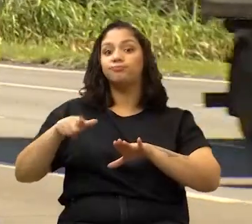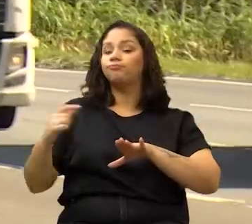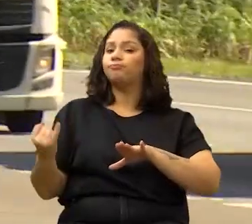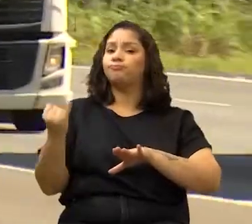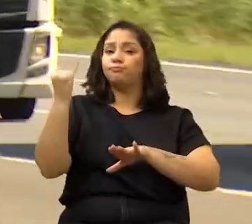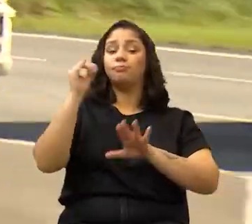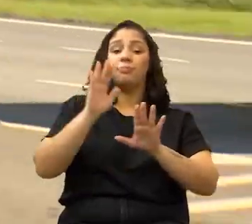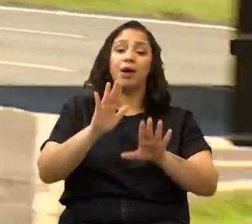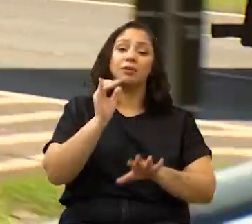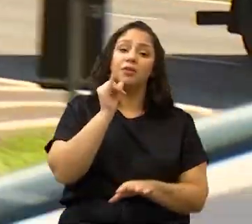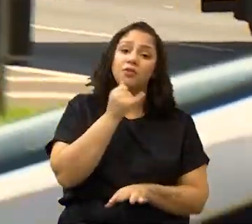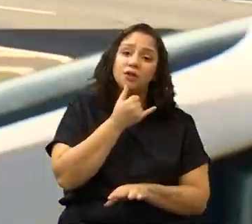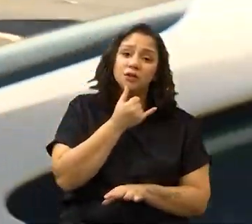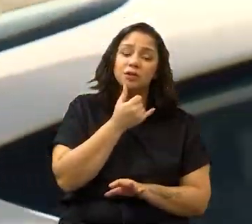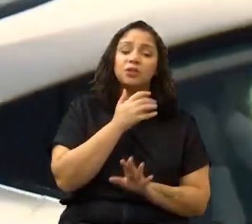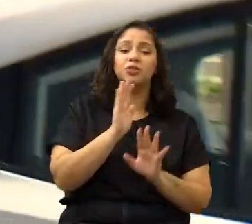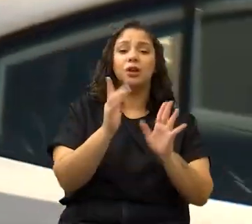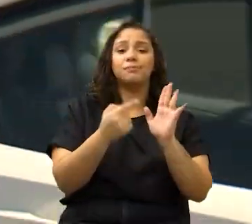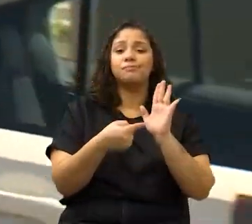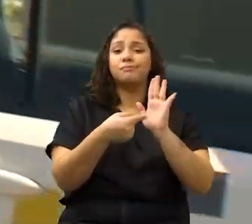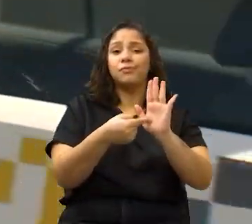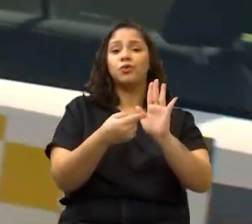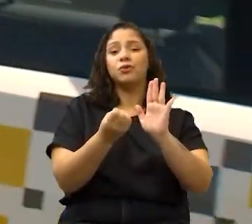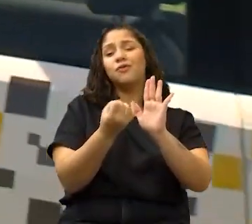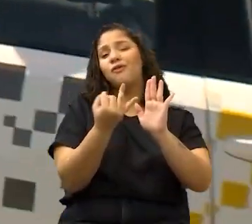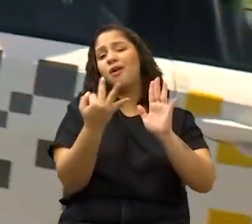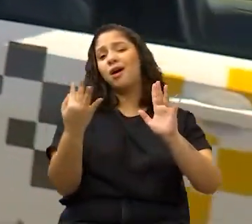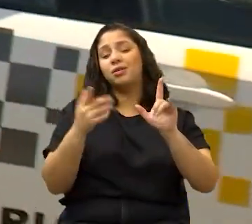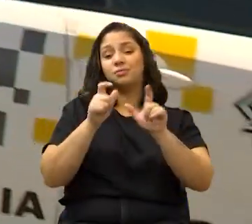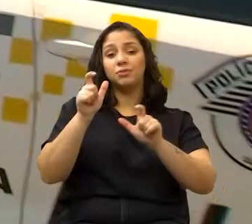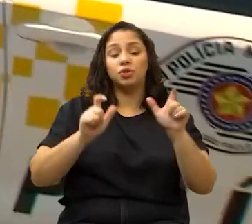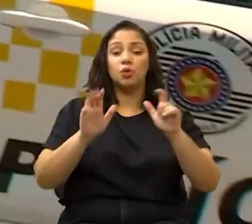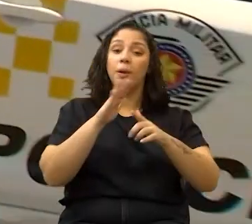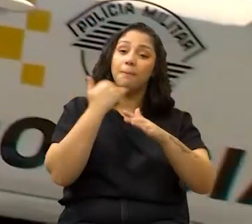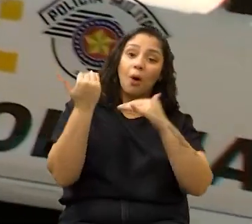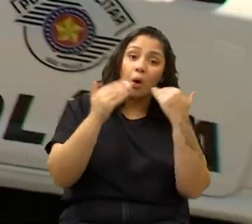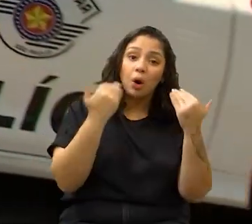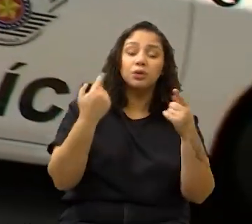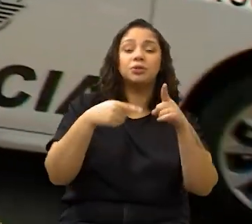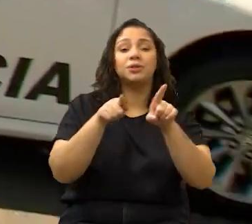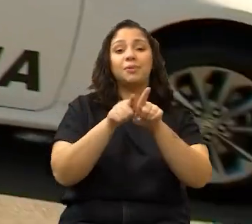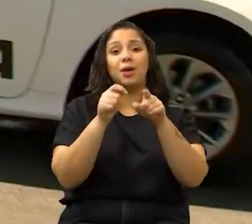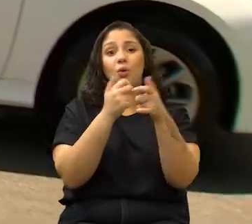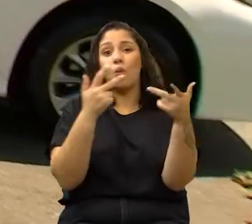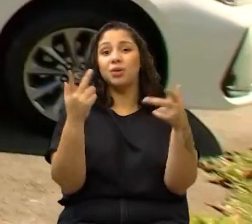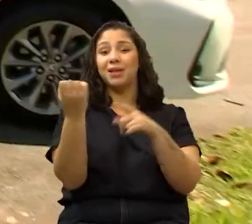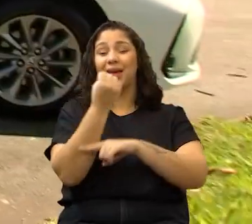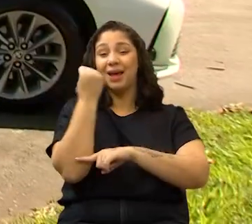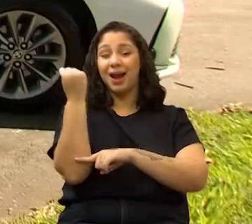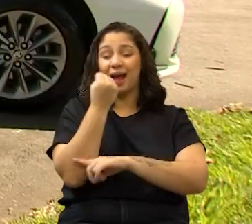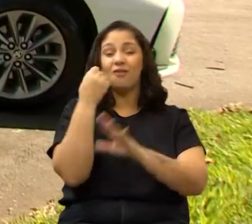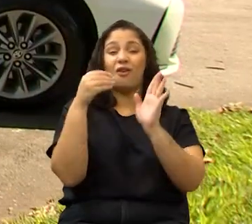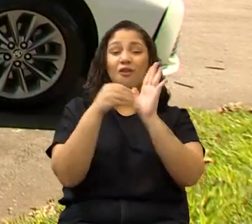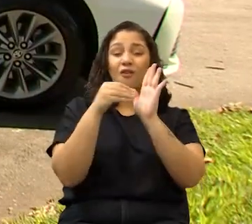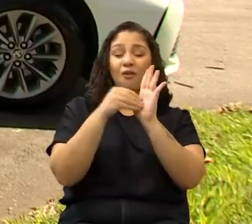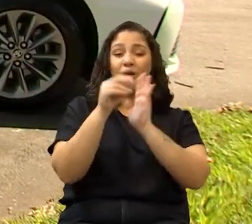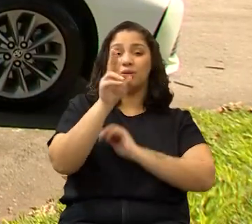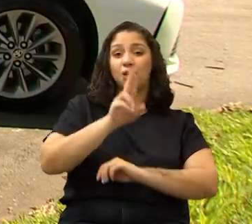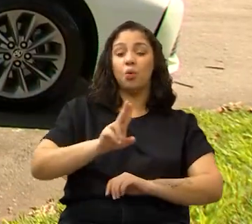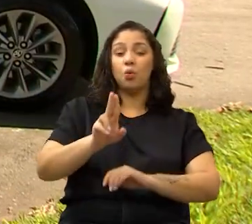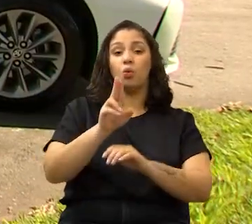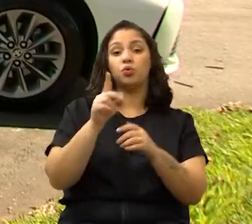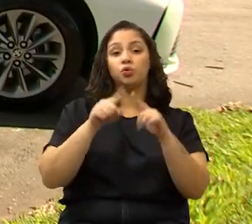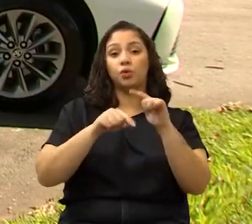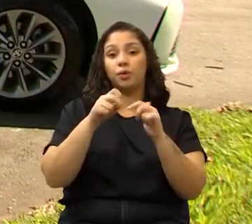Infelizmente, a gente tem um registro de muitas mortes e lesões graves devido aí à falta do uso desses